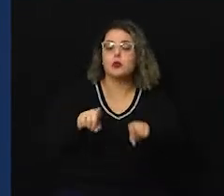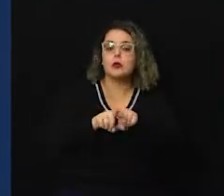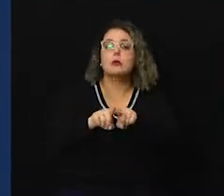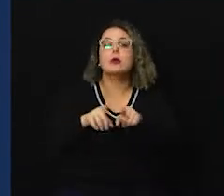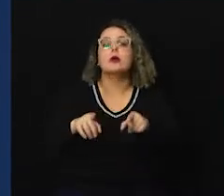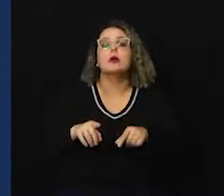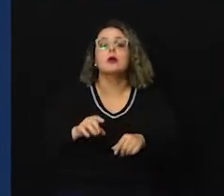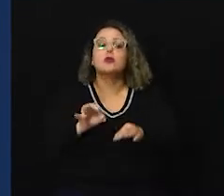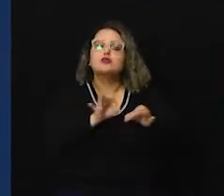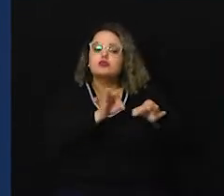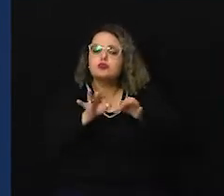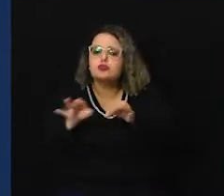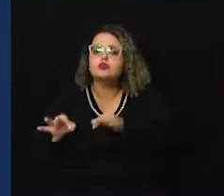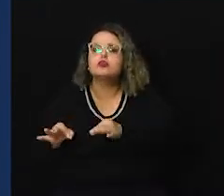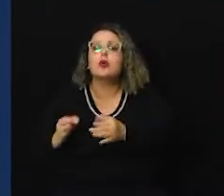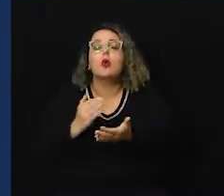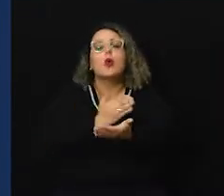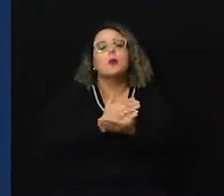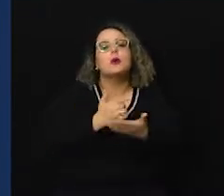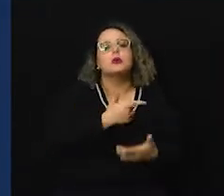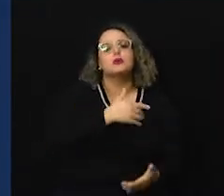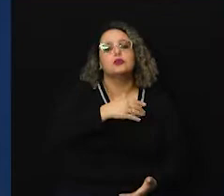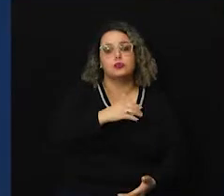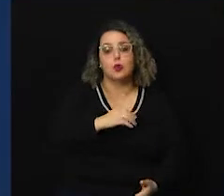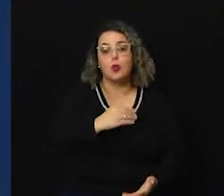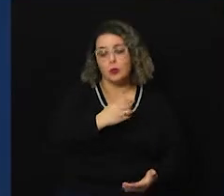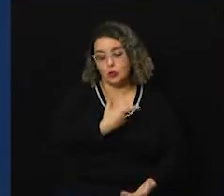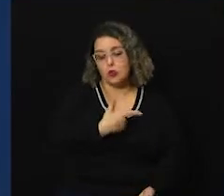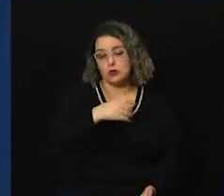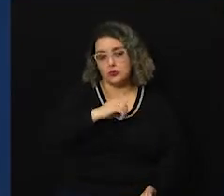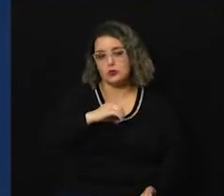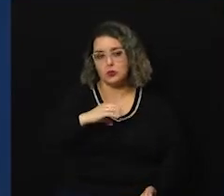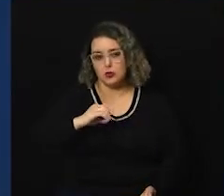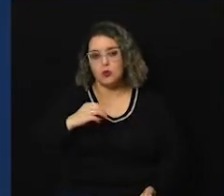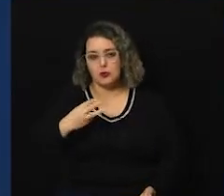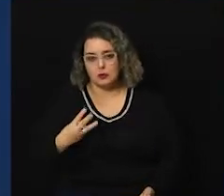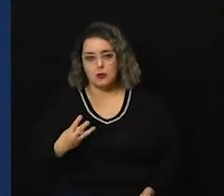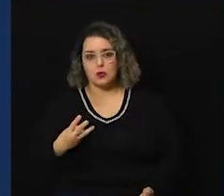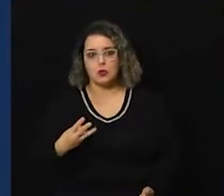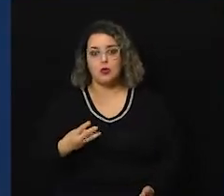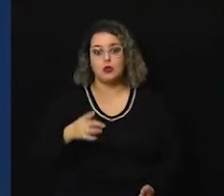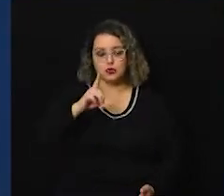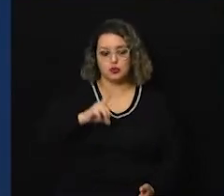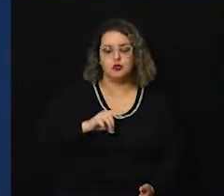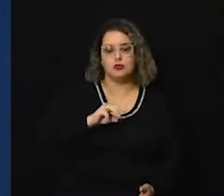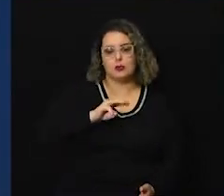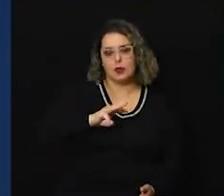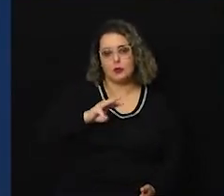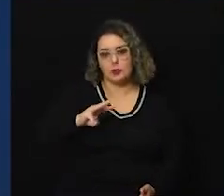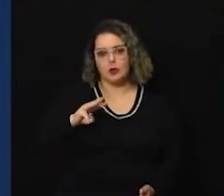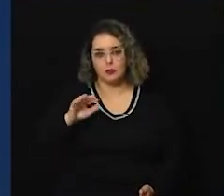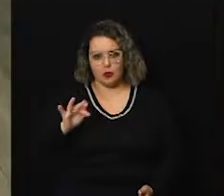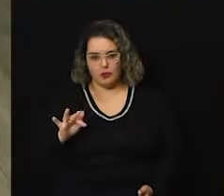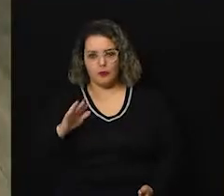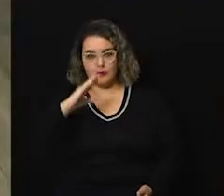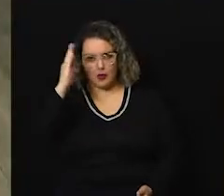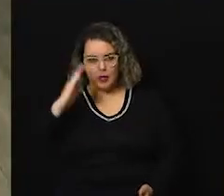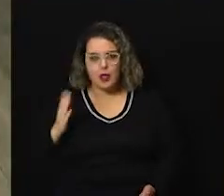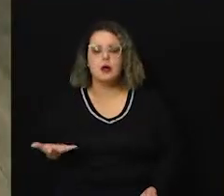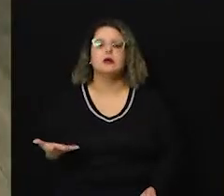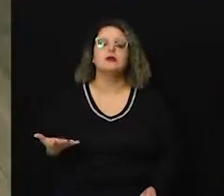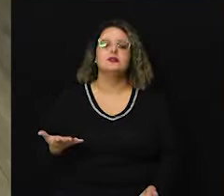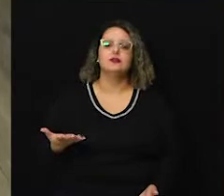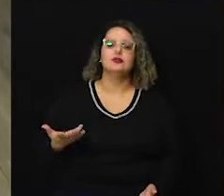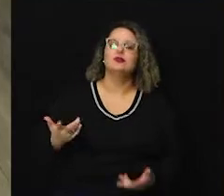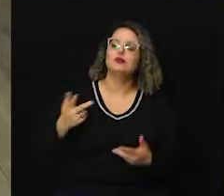áreas protegidas do Brasil desde 2003 atualmente ela é gerente de ciências da wwf-brasil Mariana